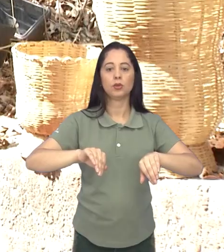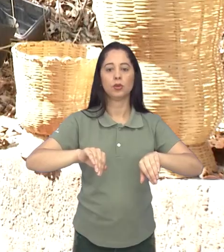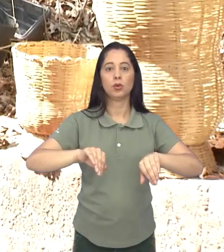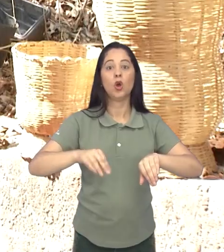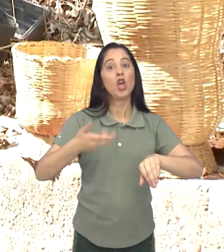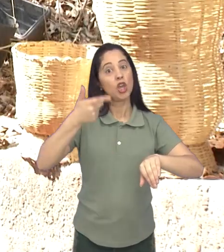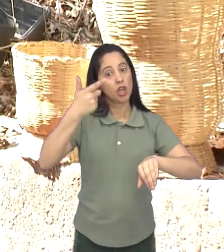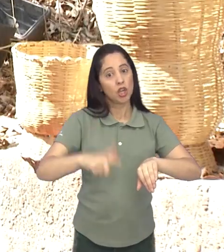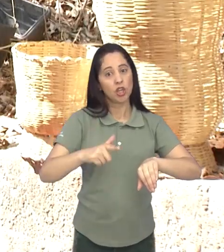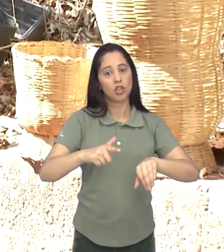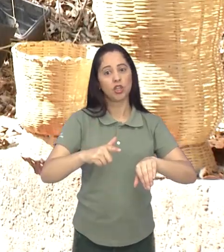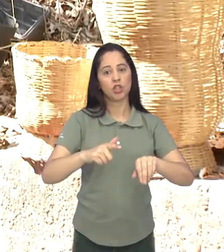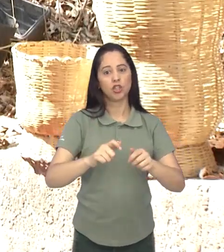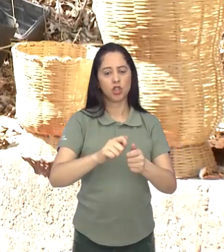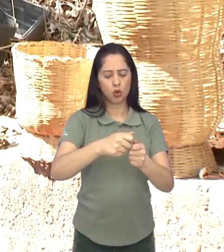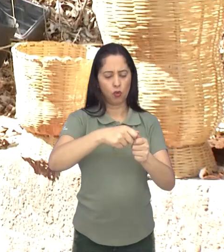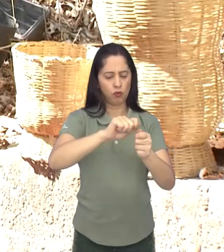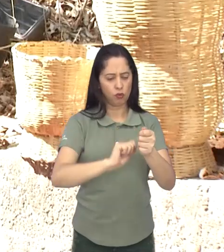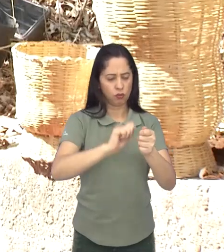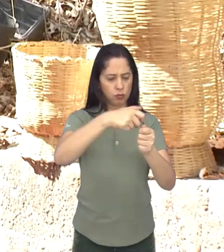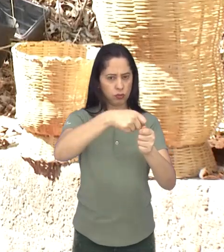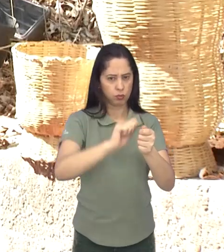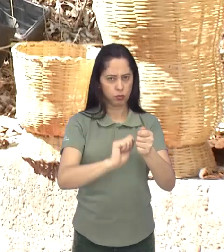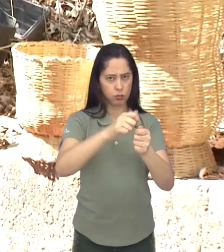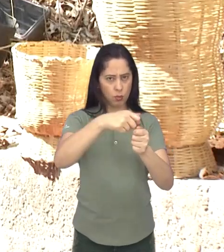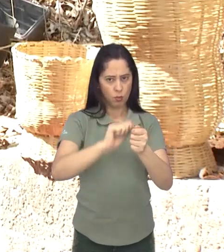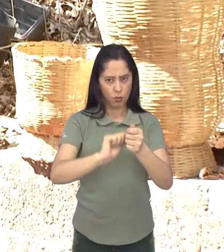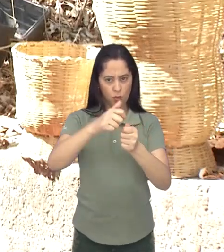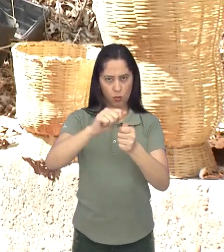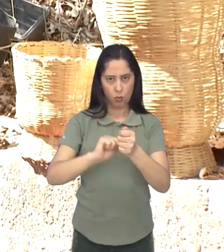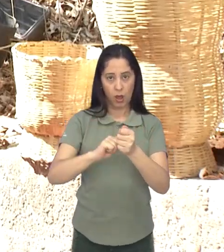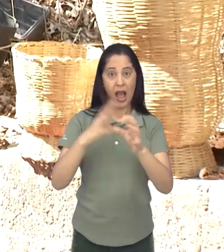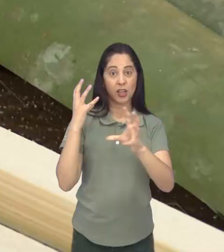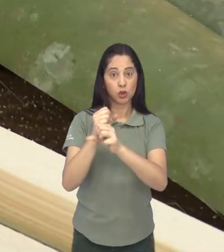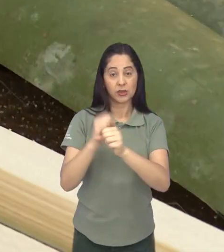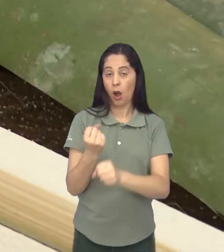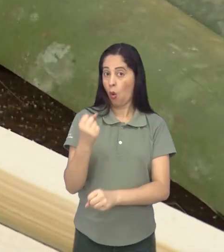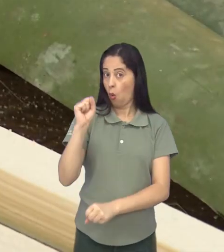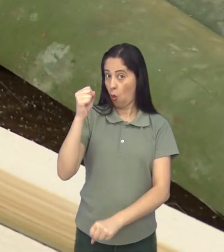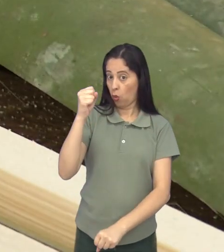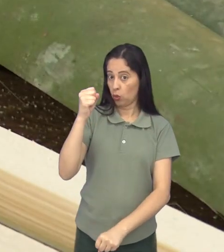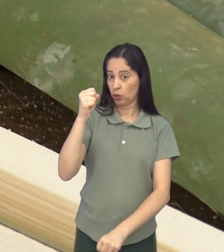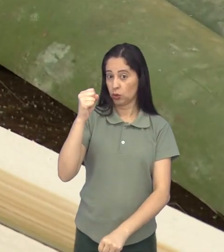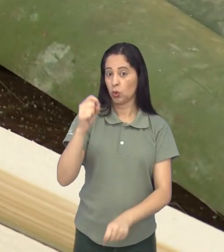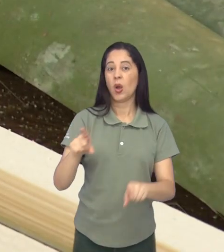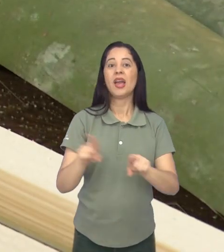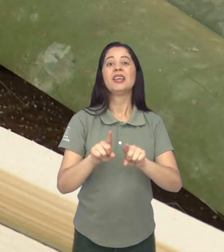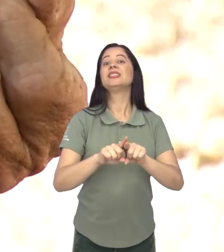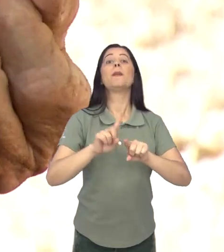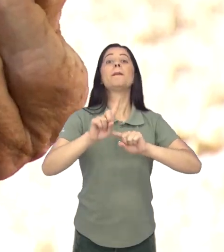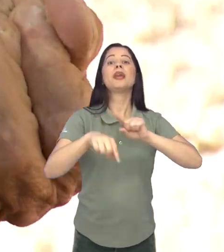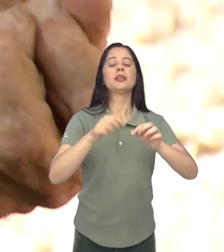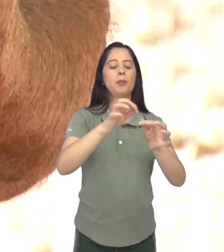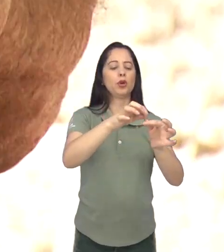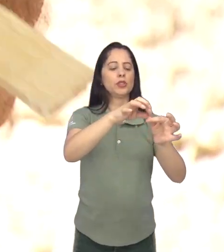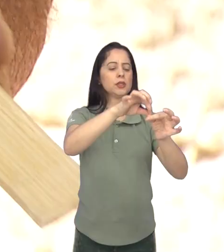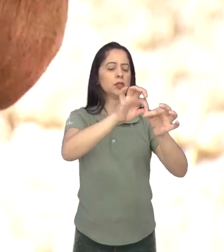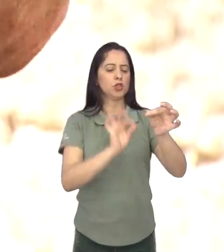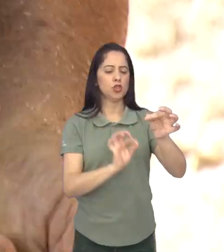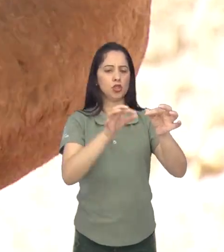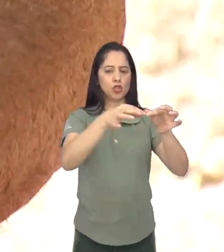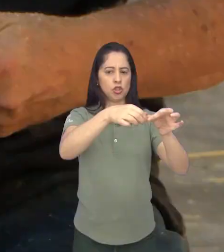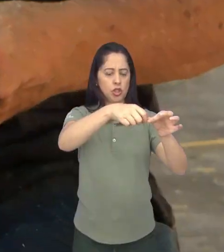dessas partes e cortou cada uma em quatro partes, sobrando 8 talas. E ele também